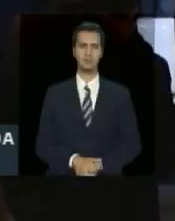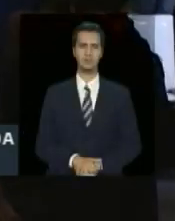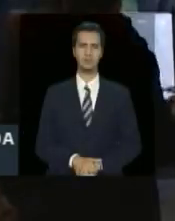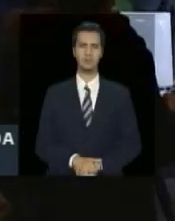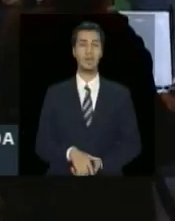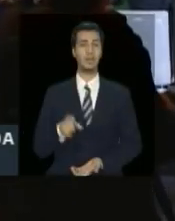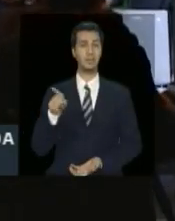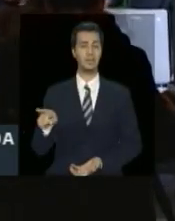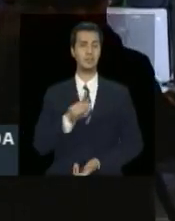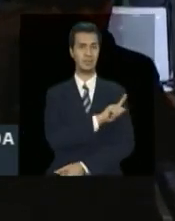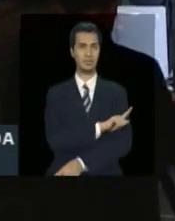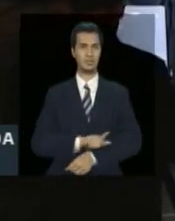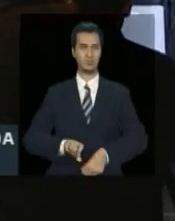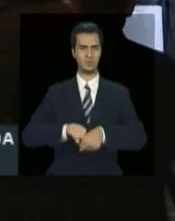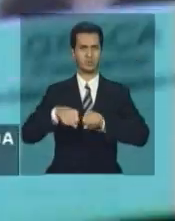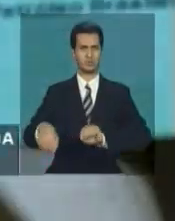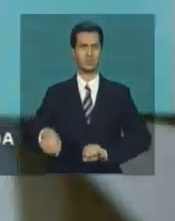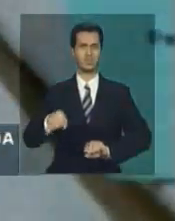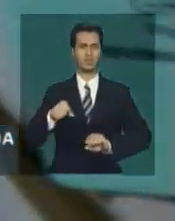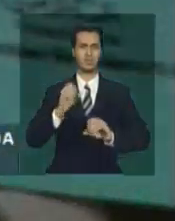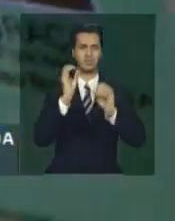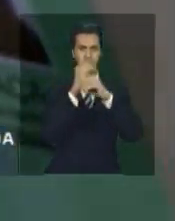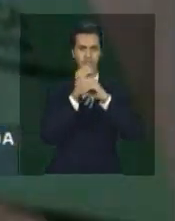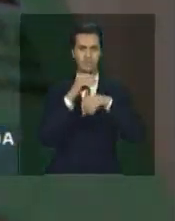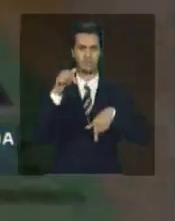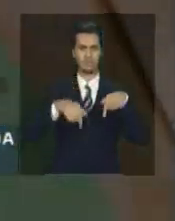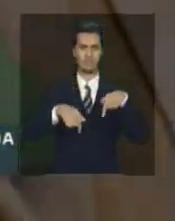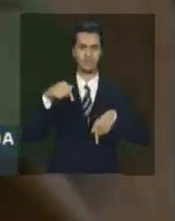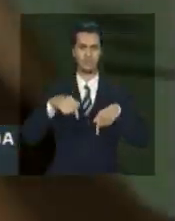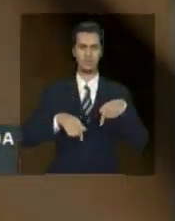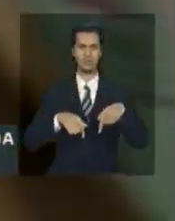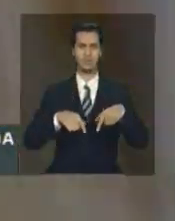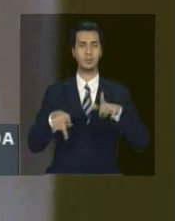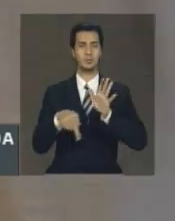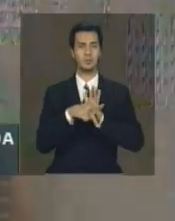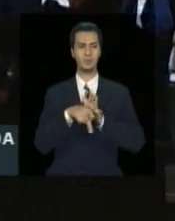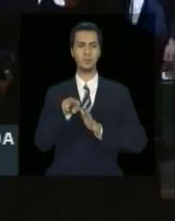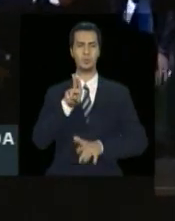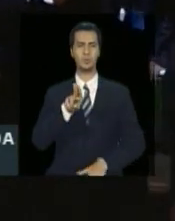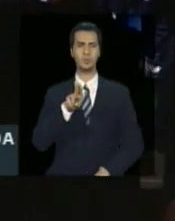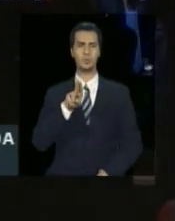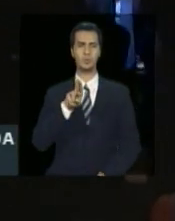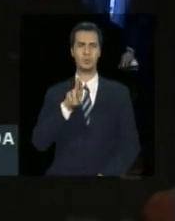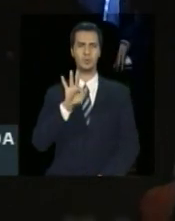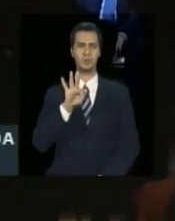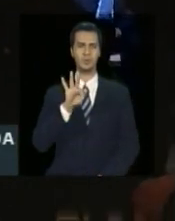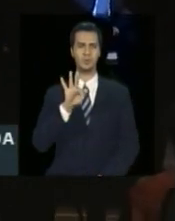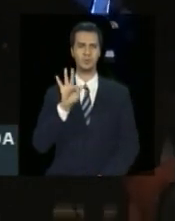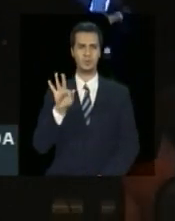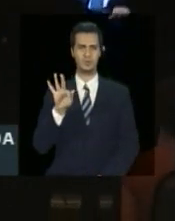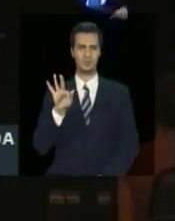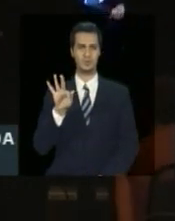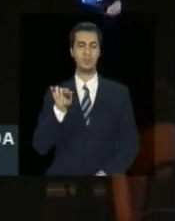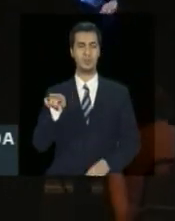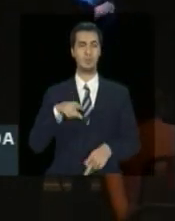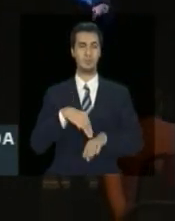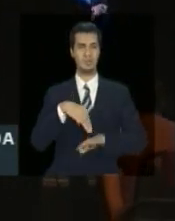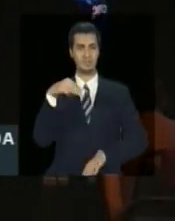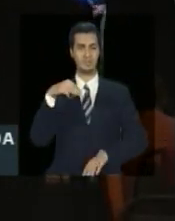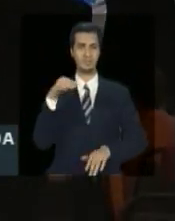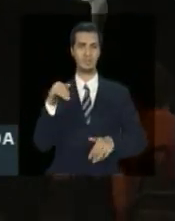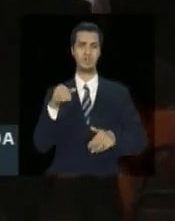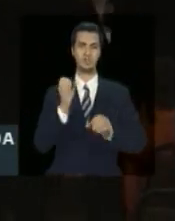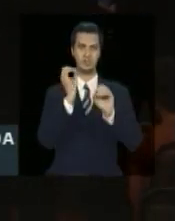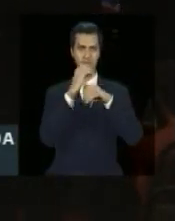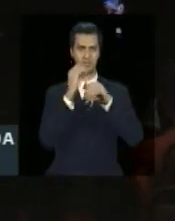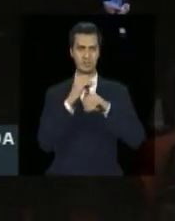Graduada em Engenharia Química pela Universidade Federal Fluminense, com mestrado em Engenharia Química e pós-graduação